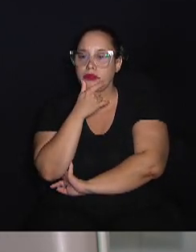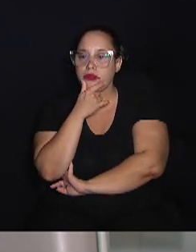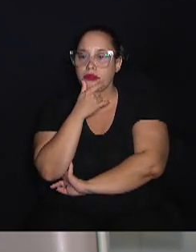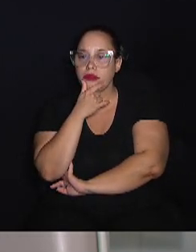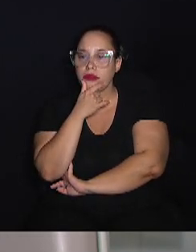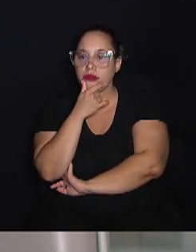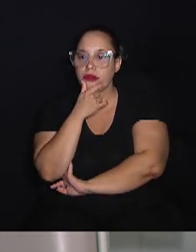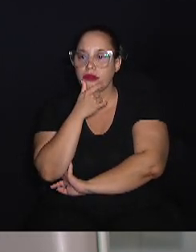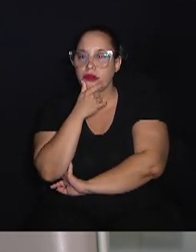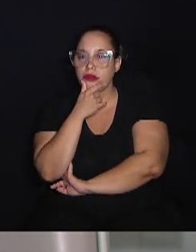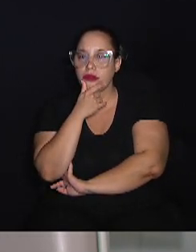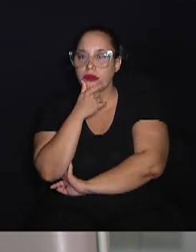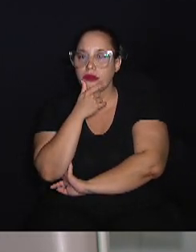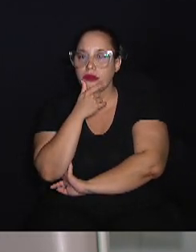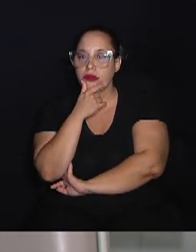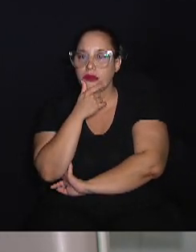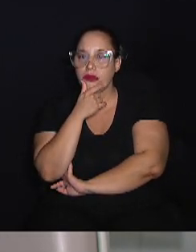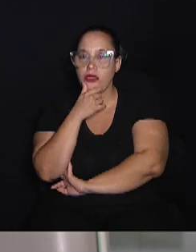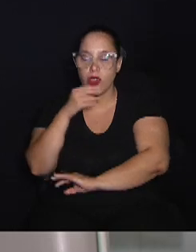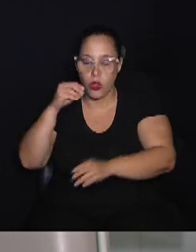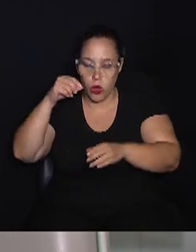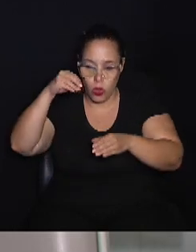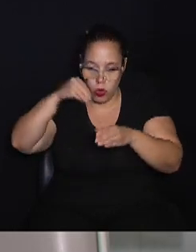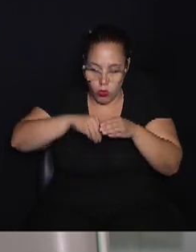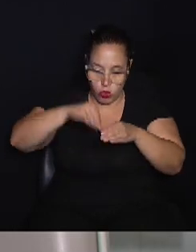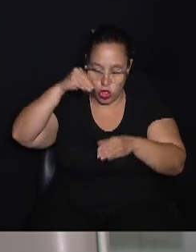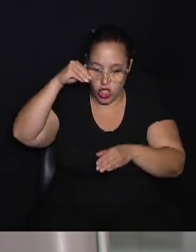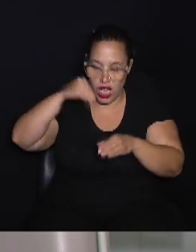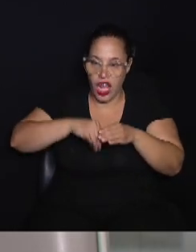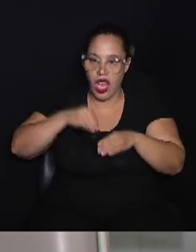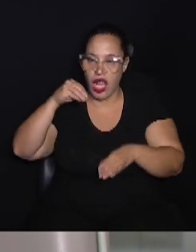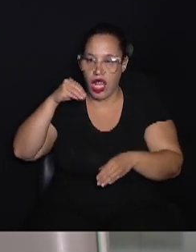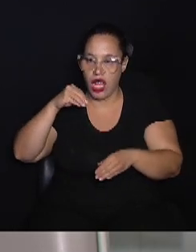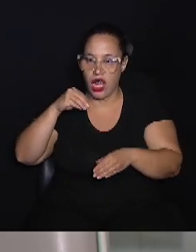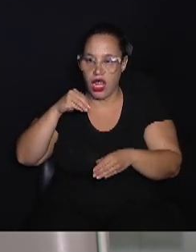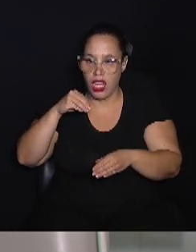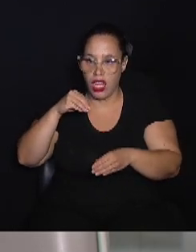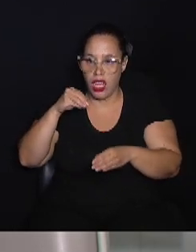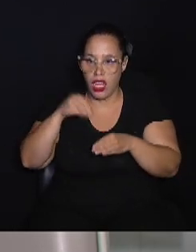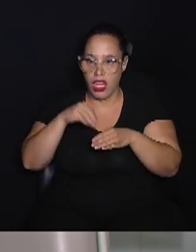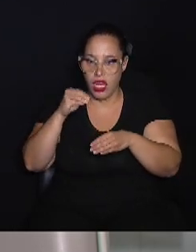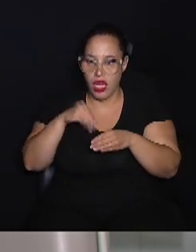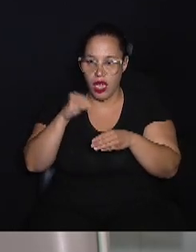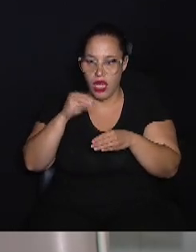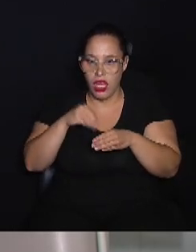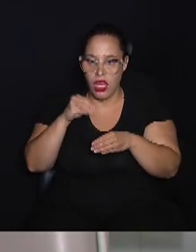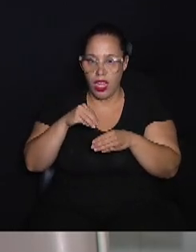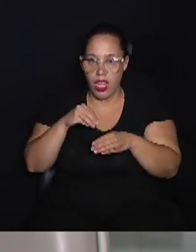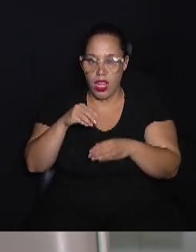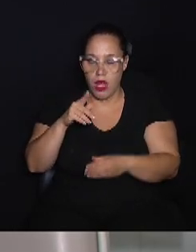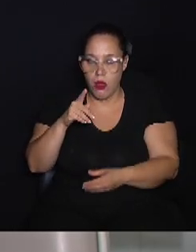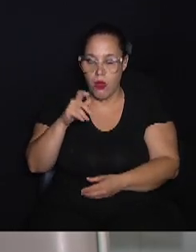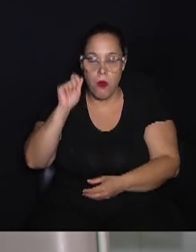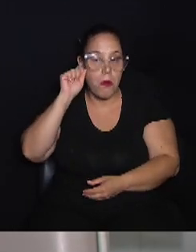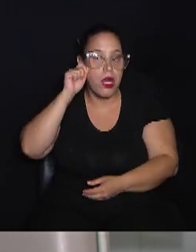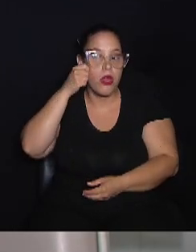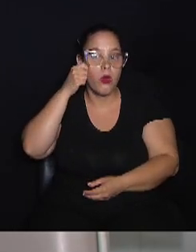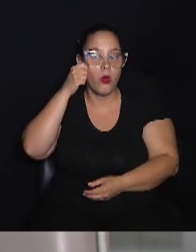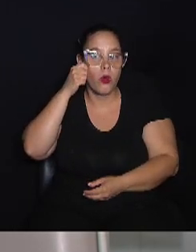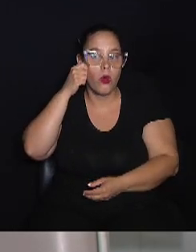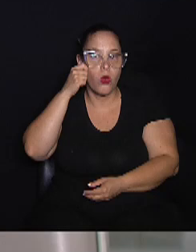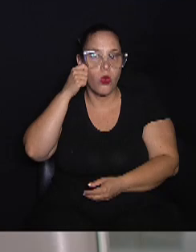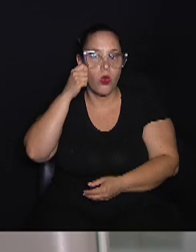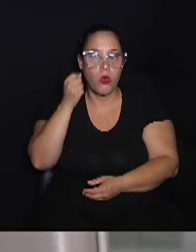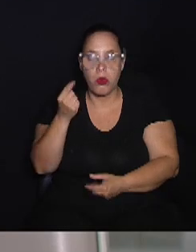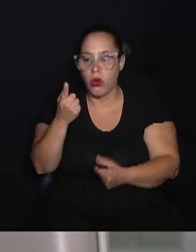ã um um um chá sei lá um chá preto eh para